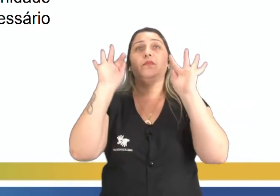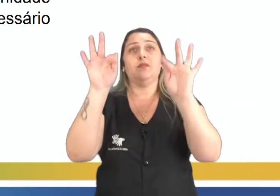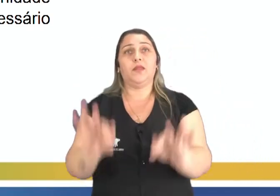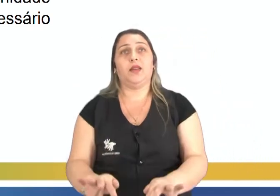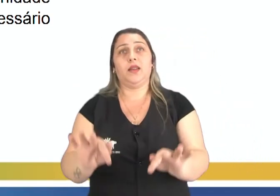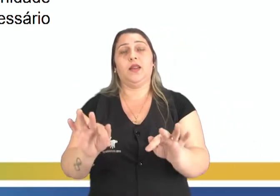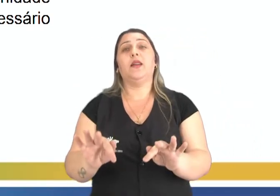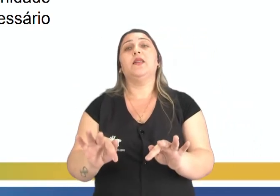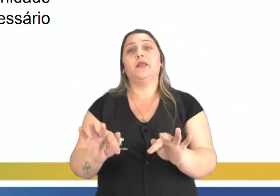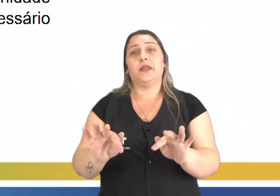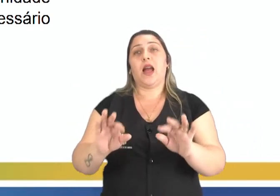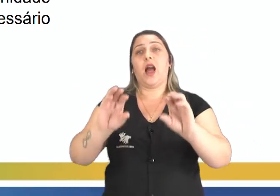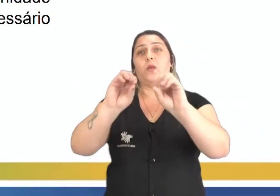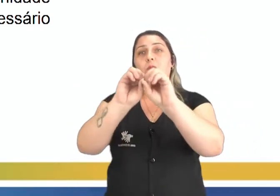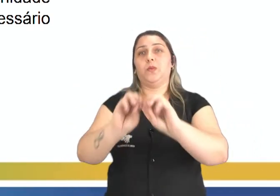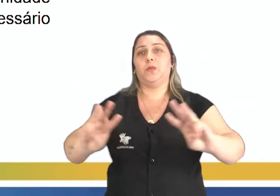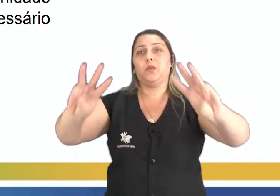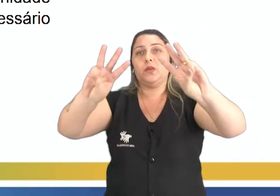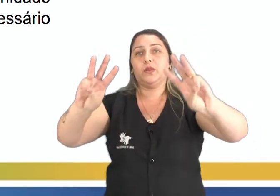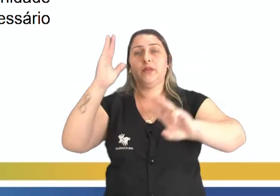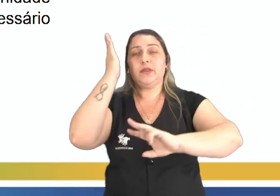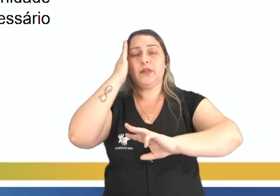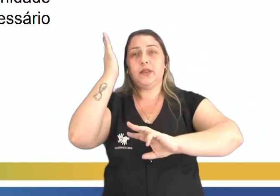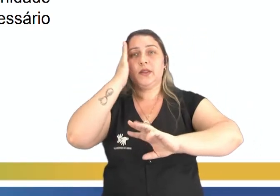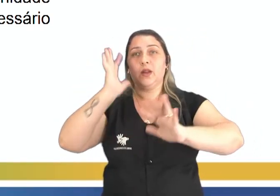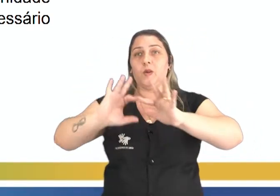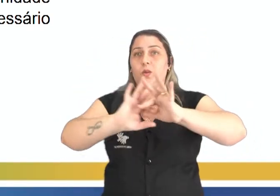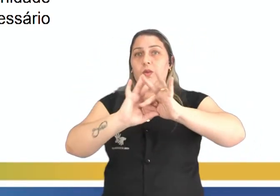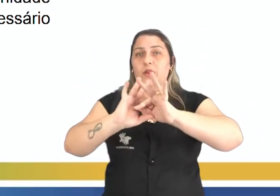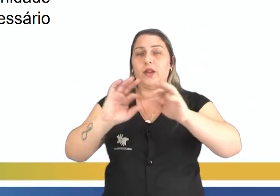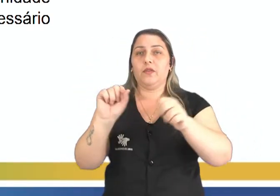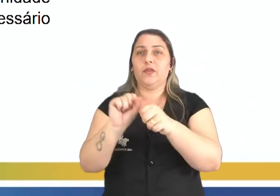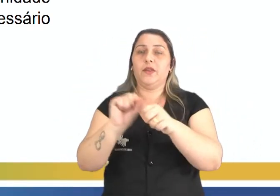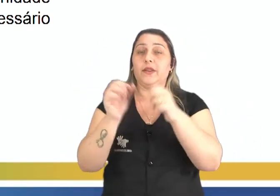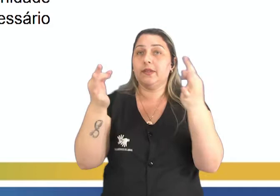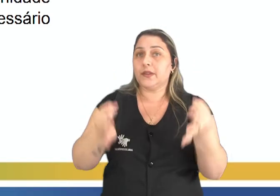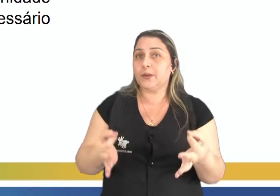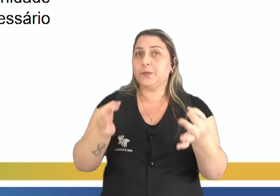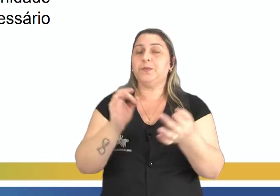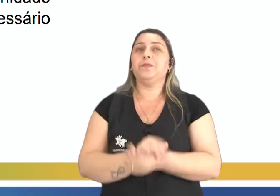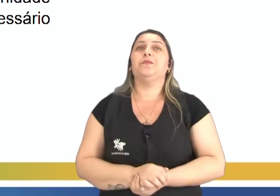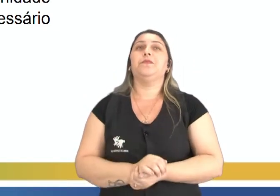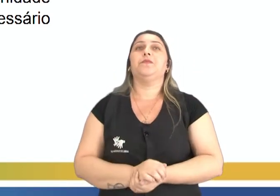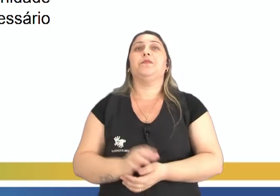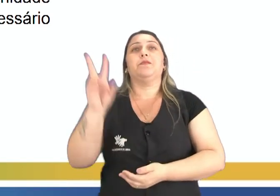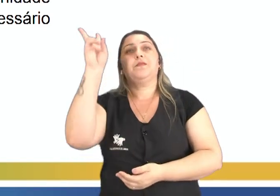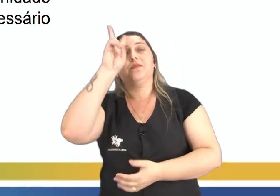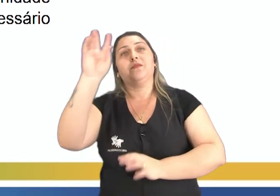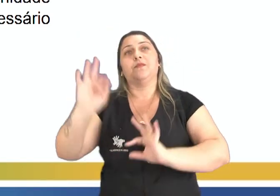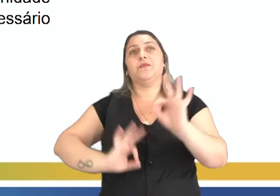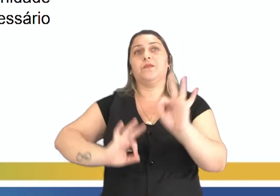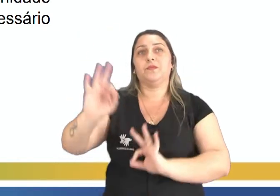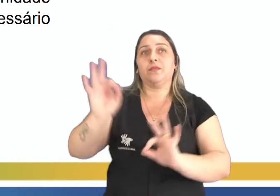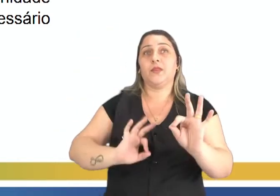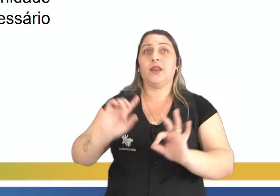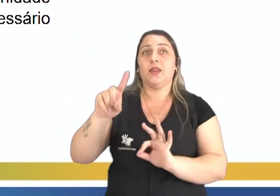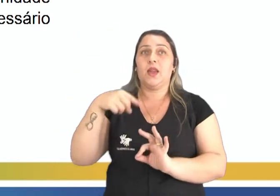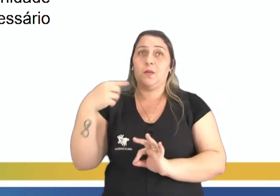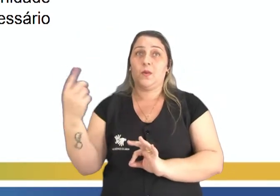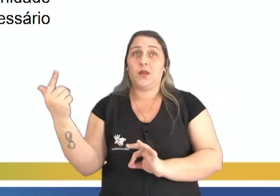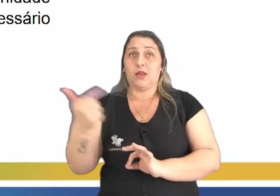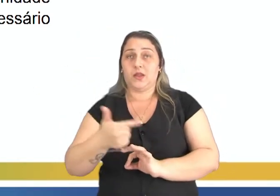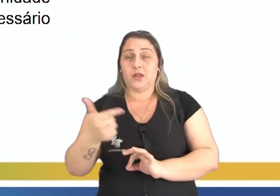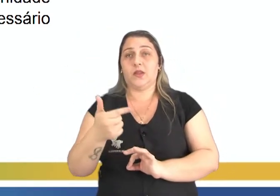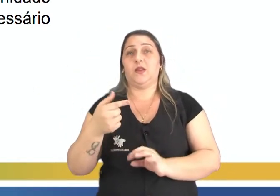finalmente a criação da ONU. Mas aí vamos entender um pouco do contexto em que ela foi criada, certo? A história da organização. Após a Segunda